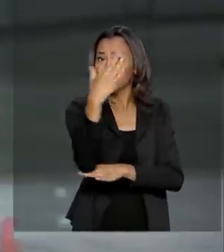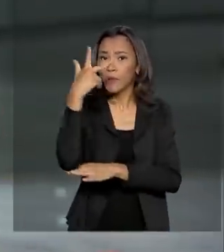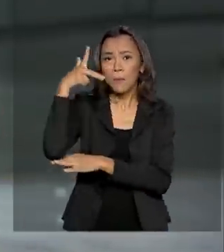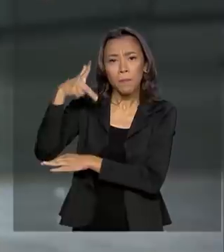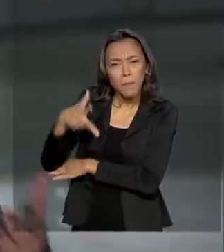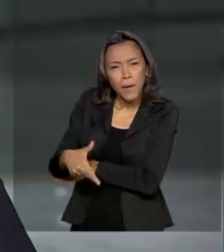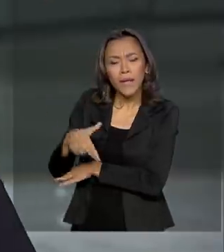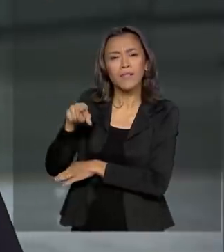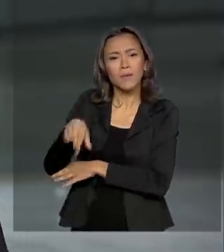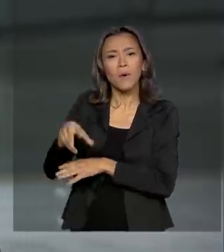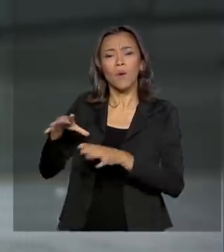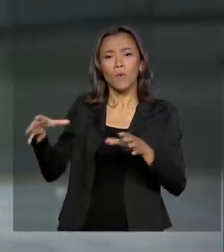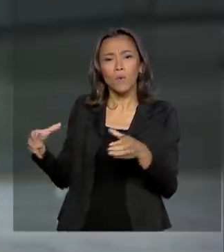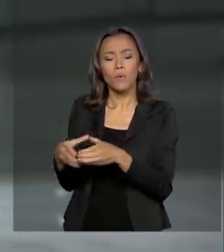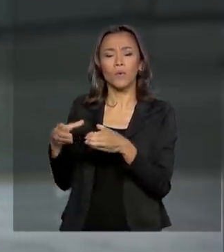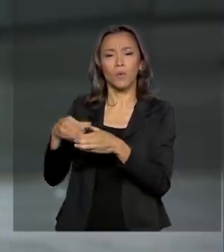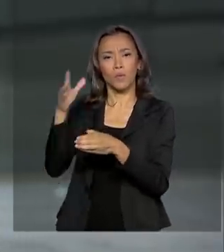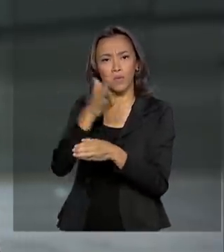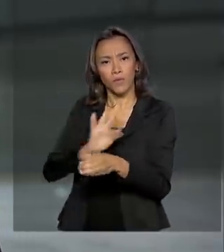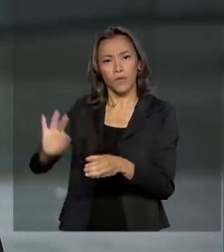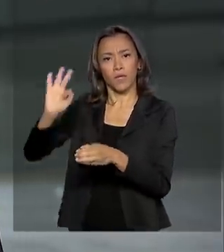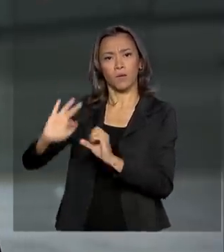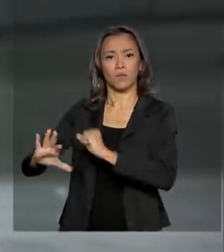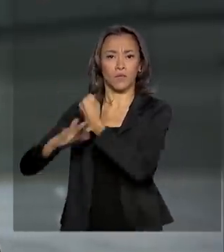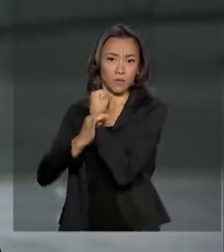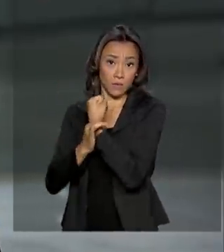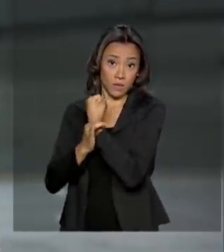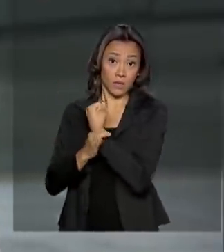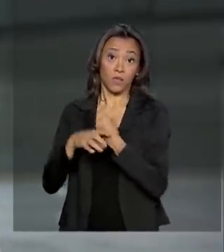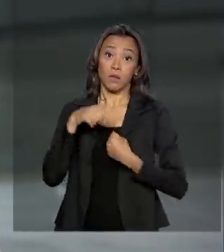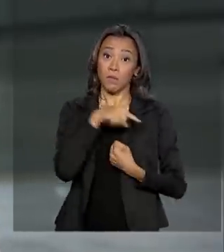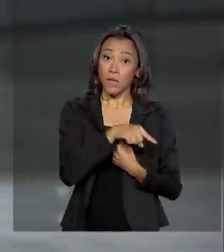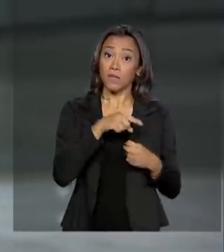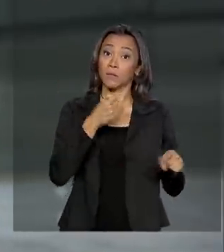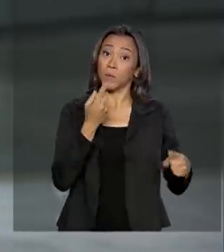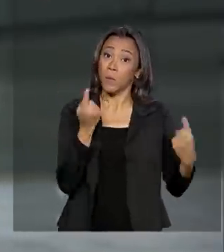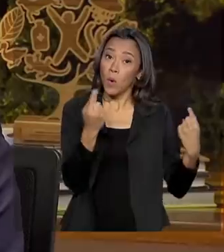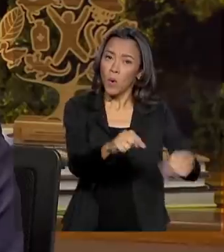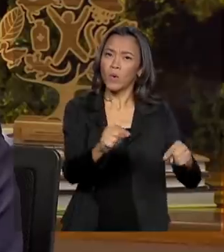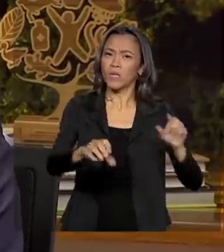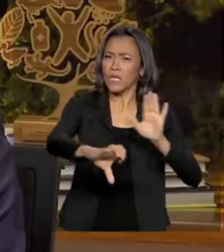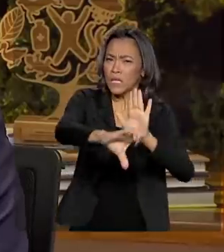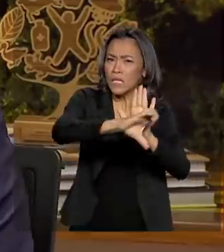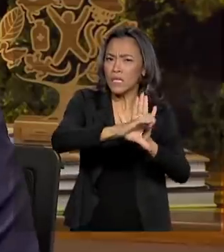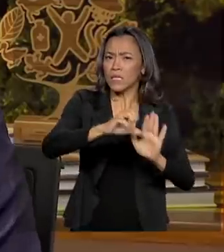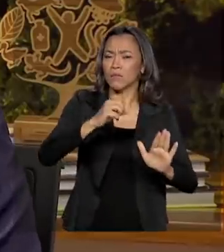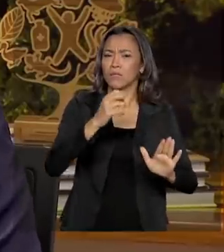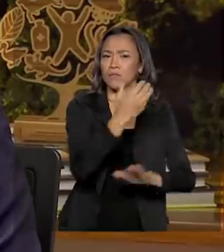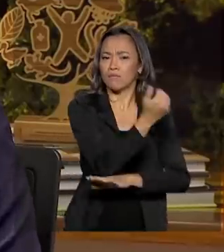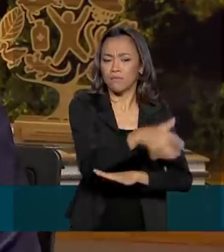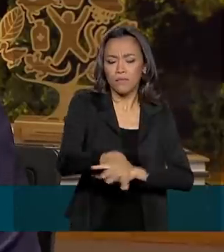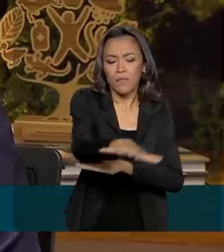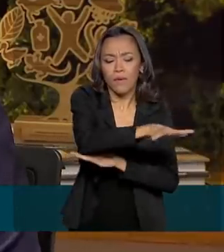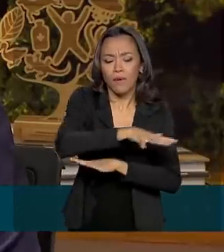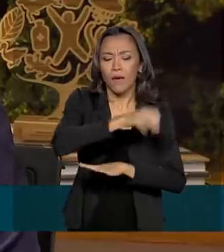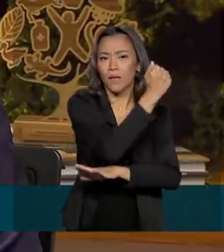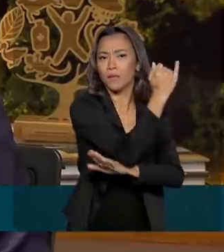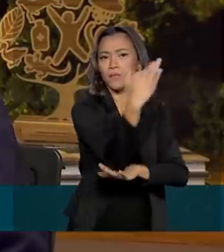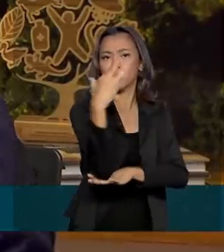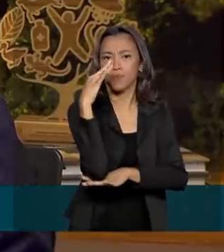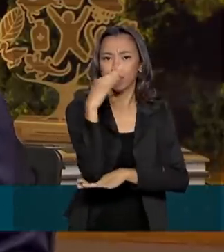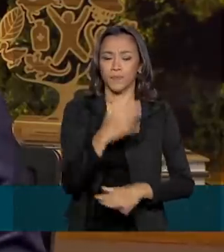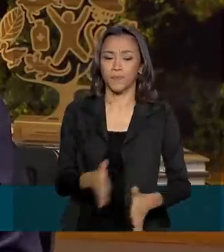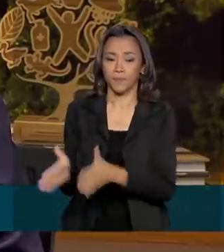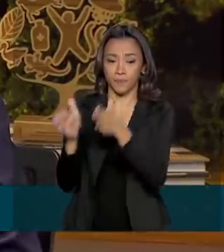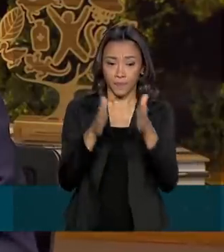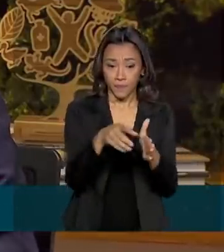de segurança em parceria com outros órgãos para combater os crimes ambientais com agregação de policiais e agentes ambientais